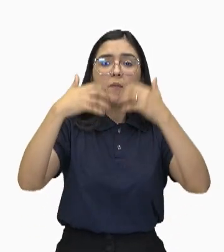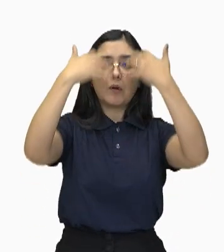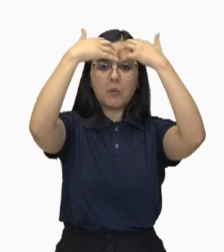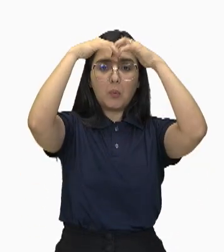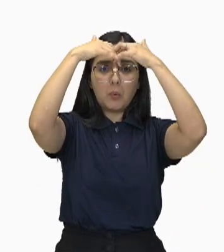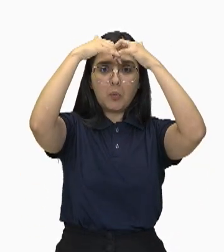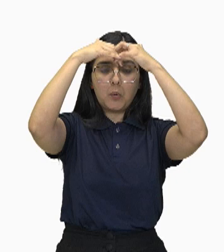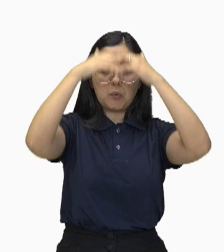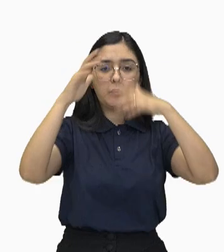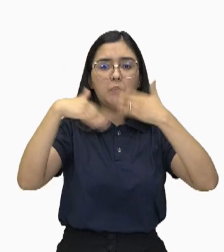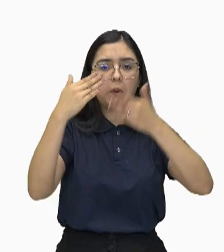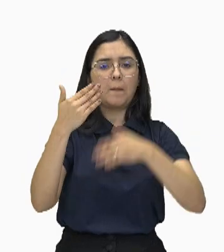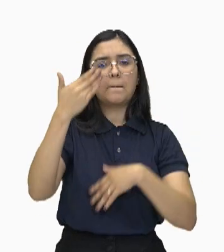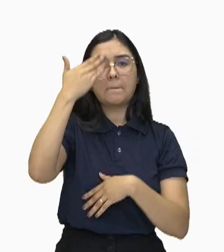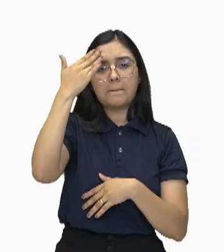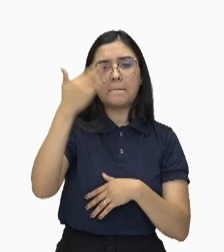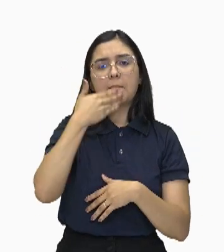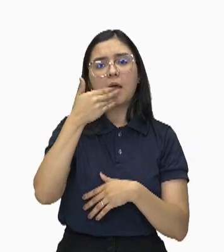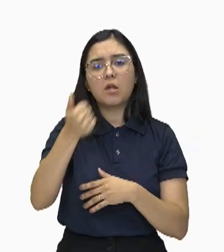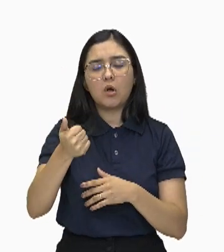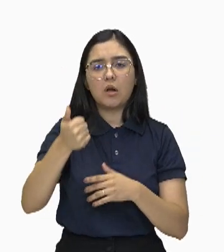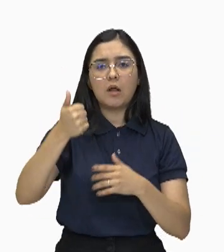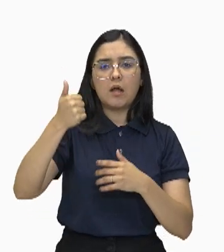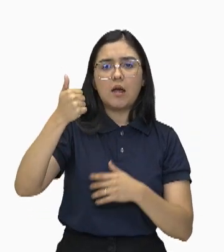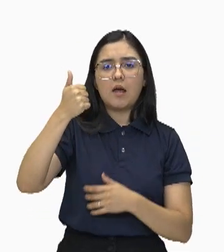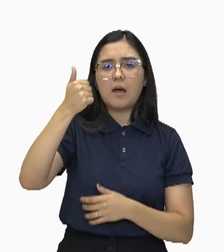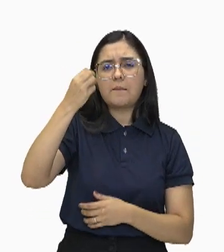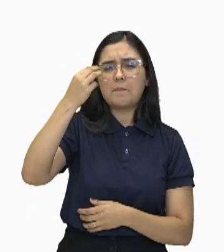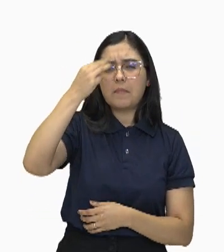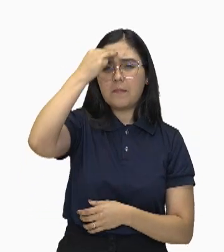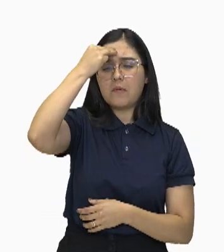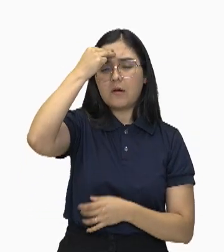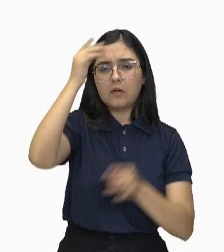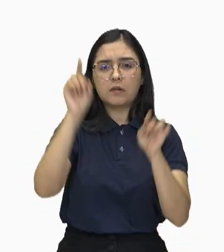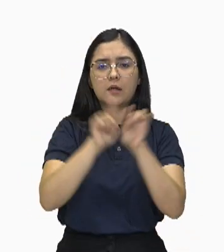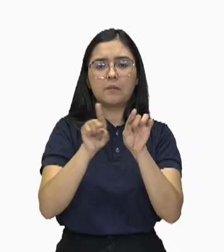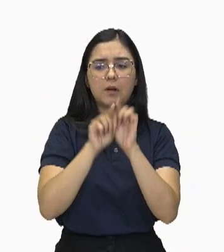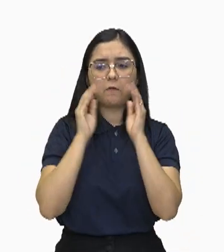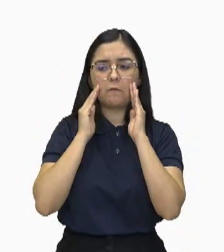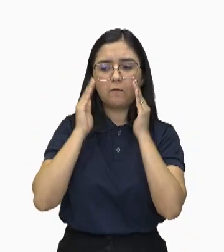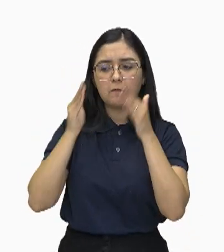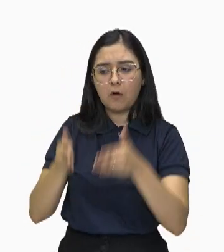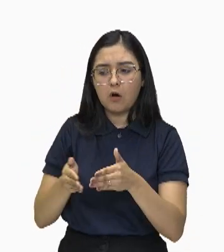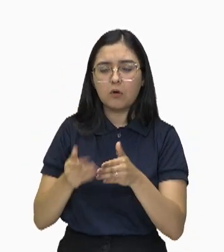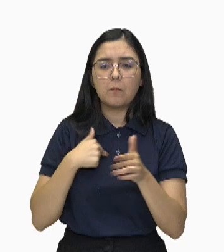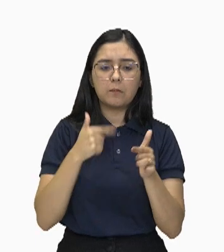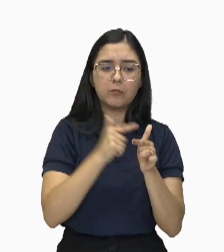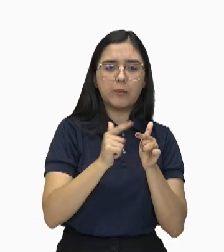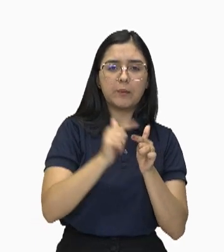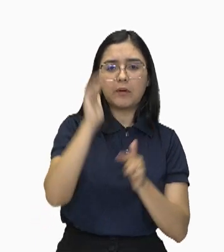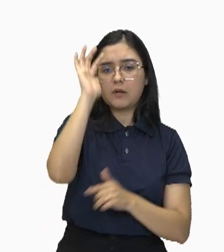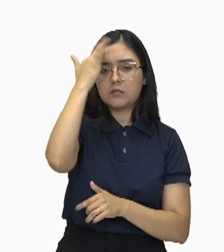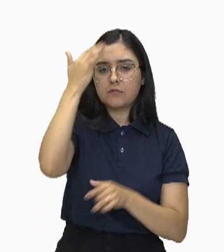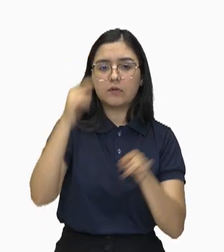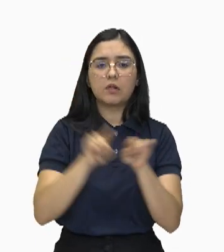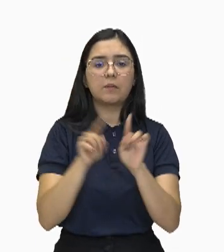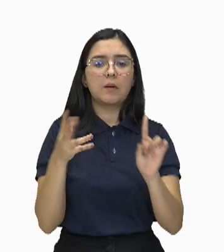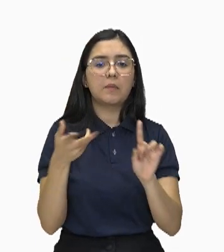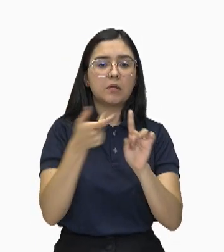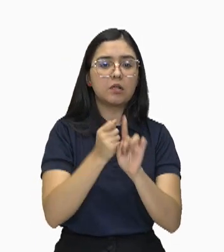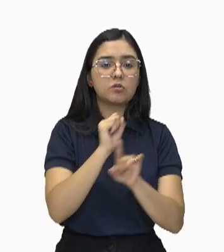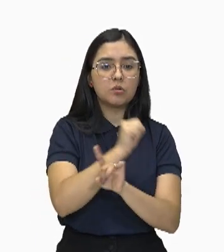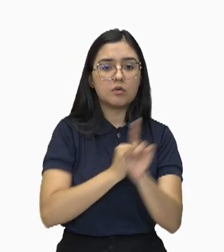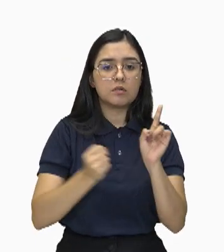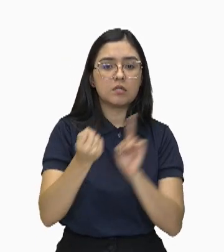porque ele ajuda a melhorar a memória, a concentração e a capacidade de resolver problemas. Melhora as habilidades sociais,